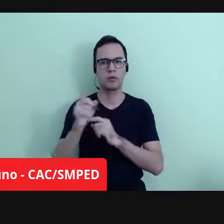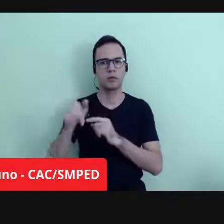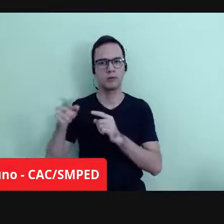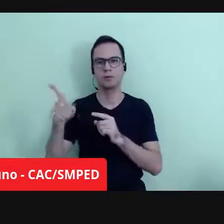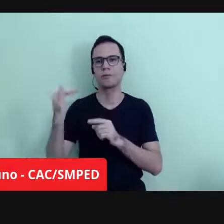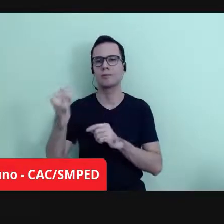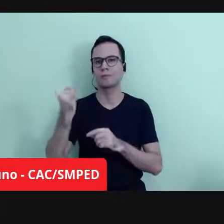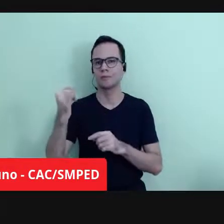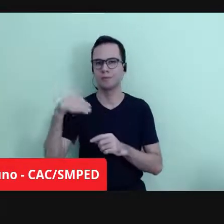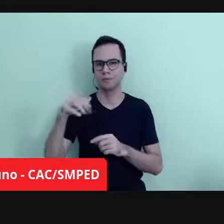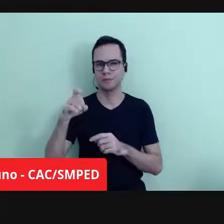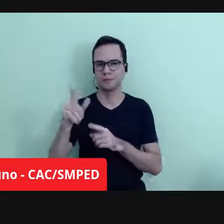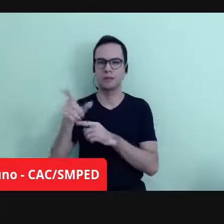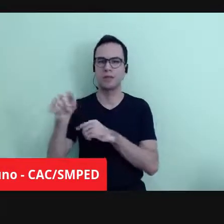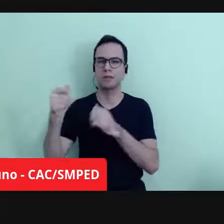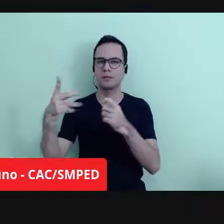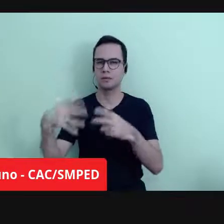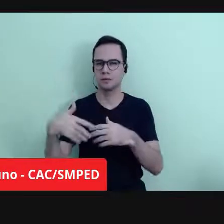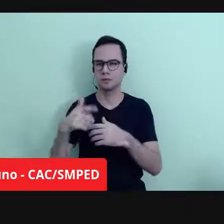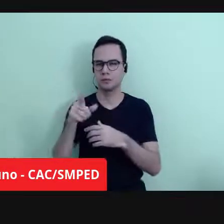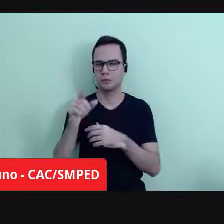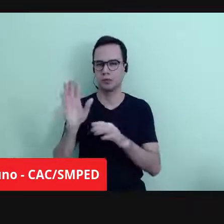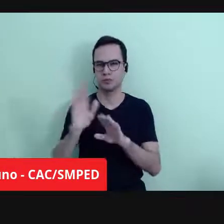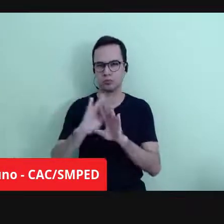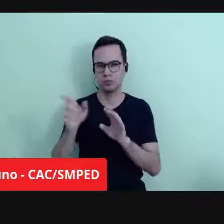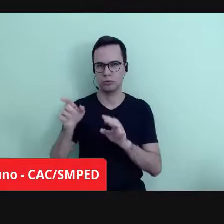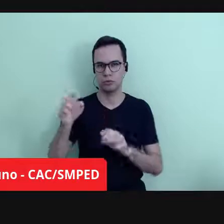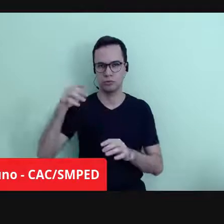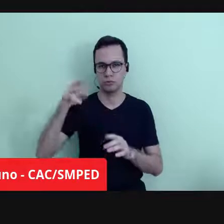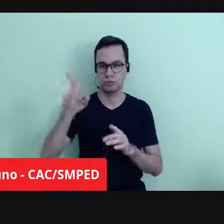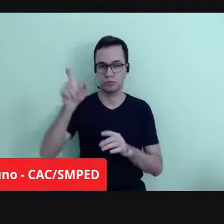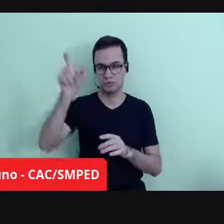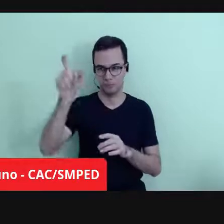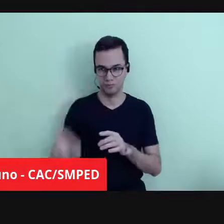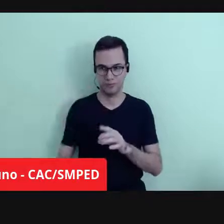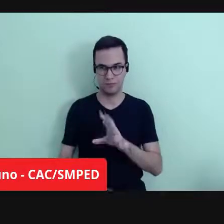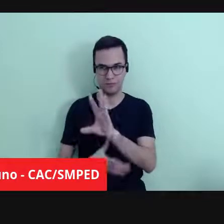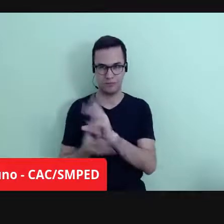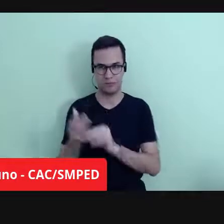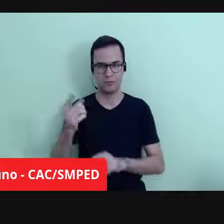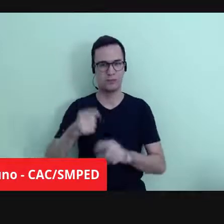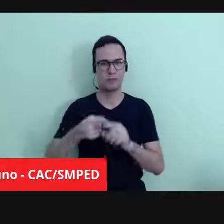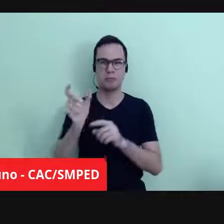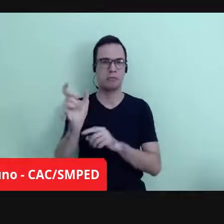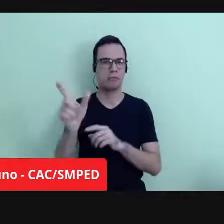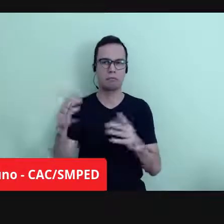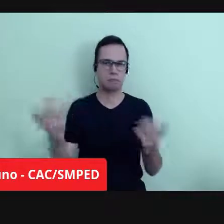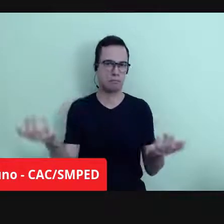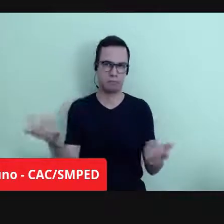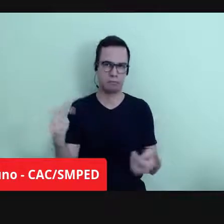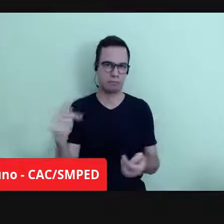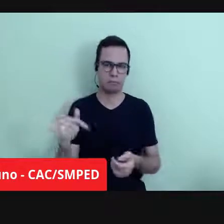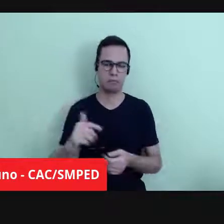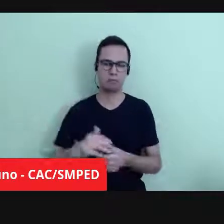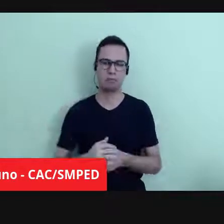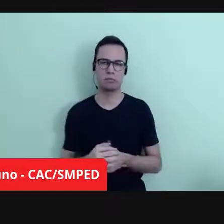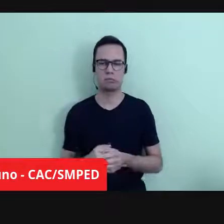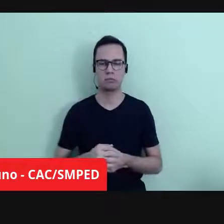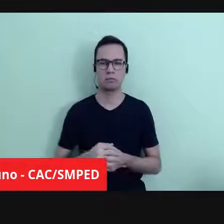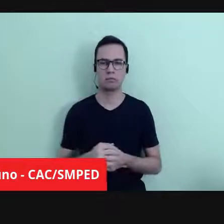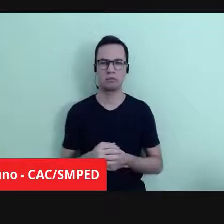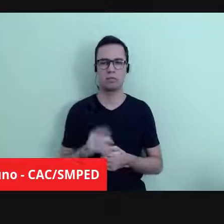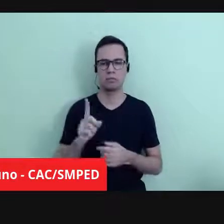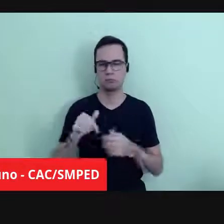extremamente importante, tá, gente? Eu vou falar, estou usando essa terminologia modelo, né, porque ainda não tem uma outra palavra, acho, mais apropriada,